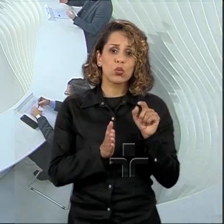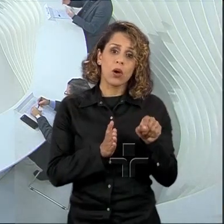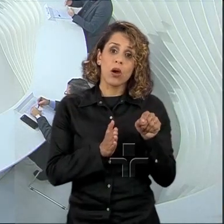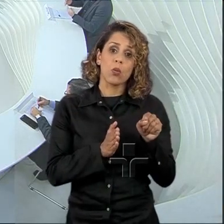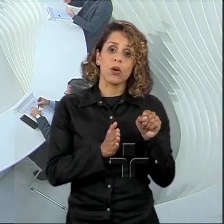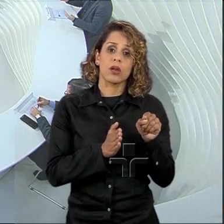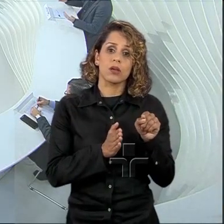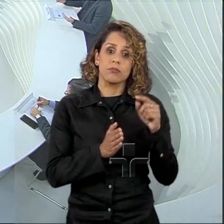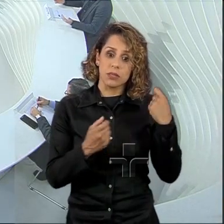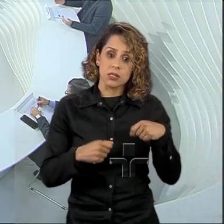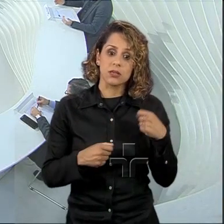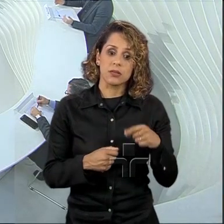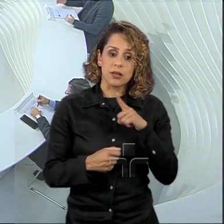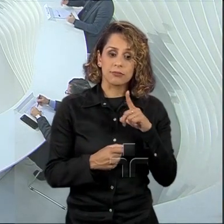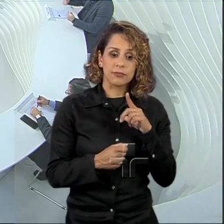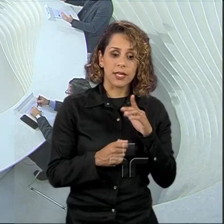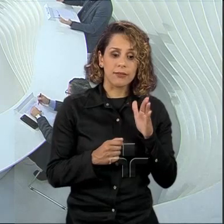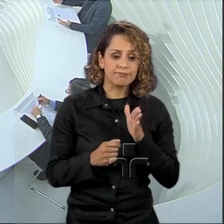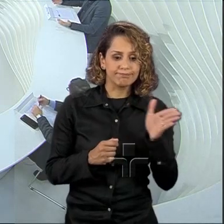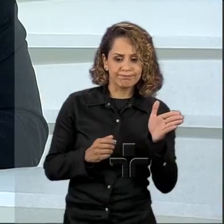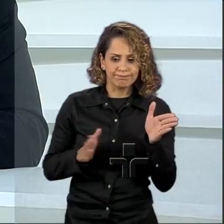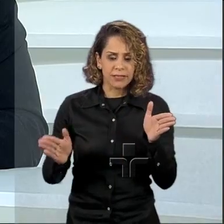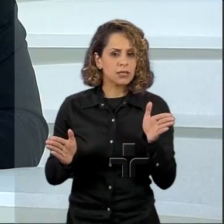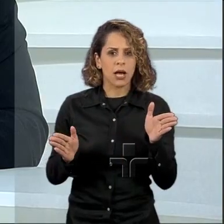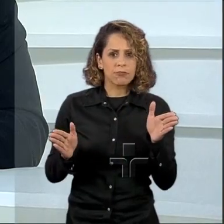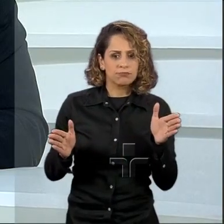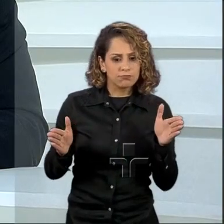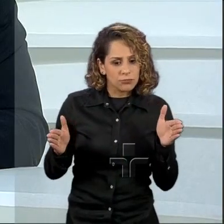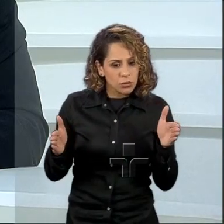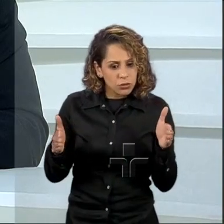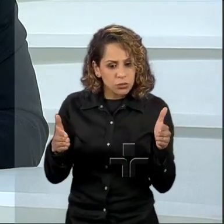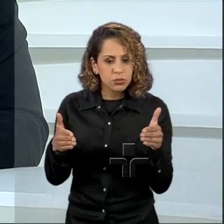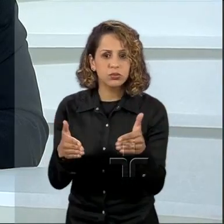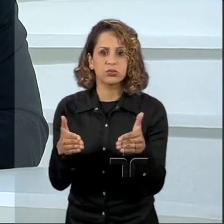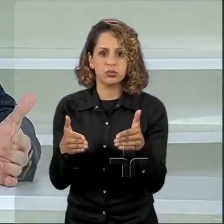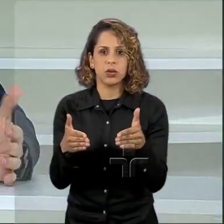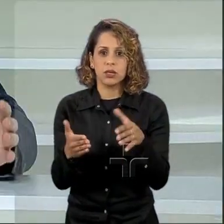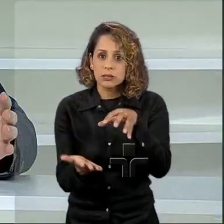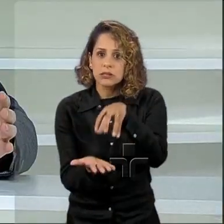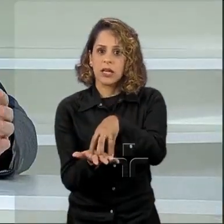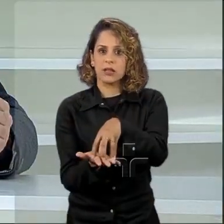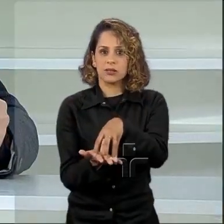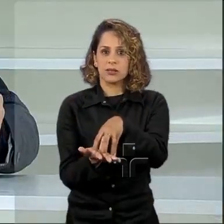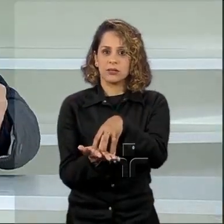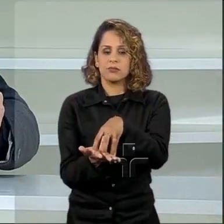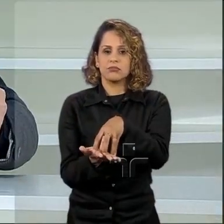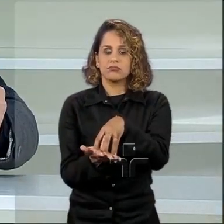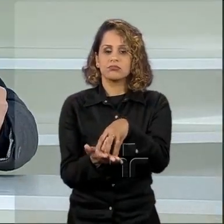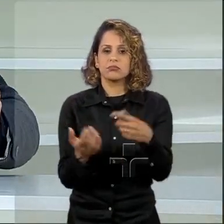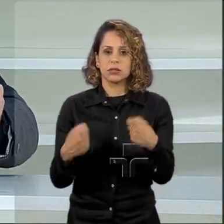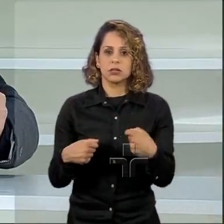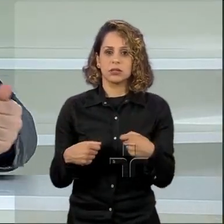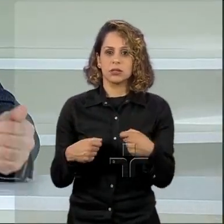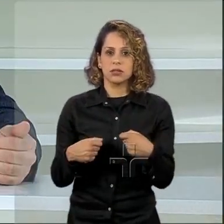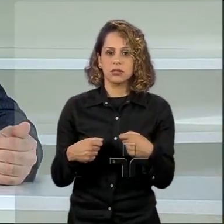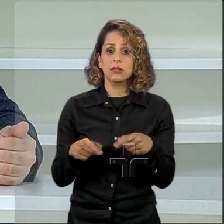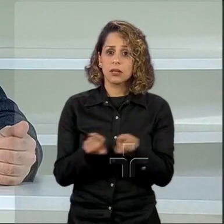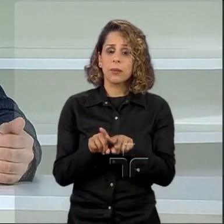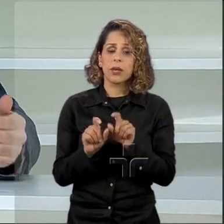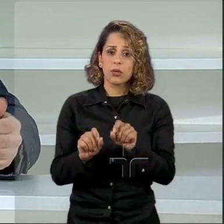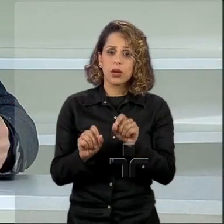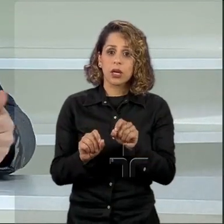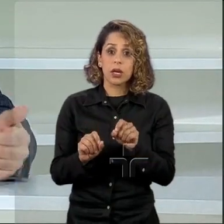Não, e o segundo turno, além de puxar para o centro, é para dizer, olha, ser